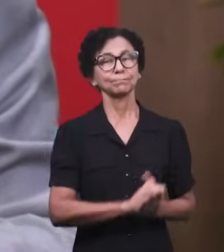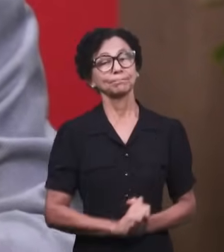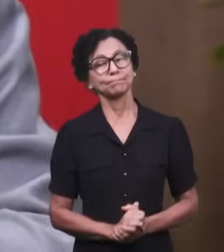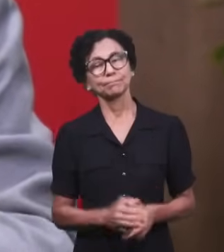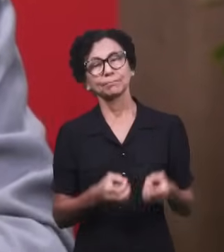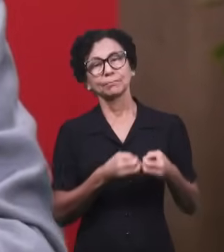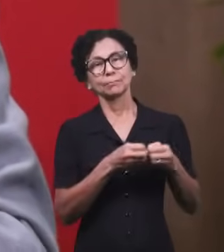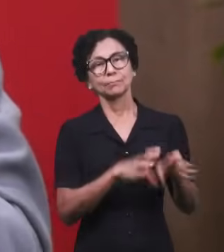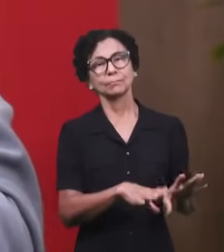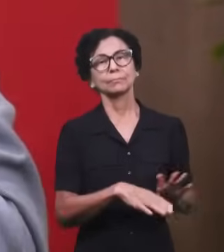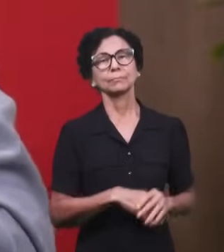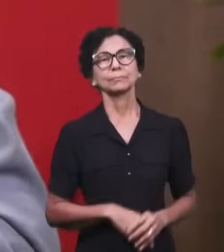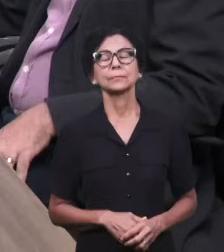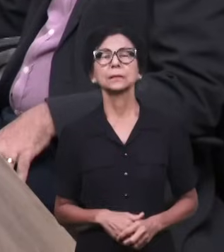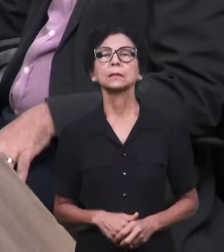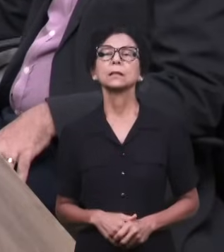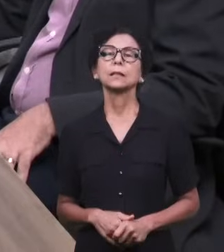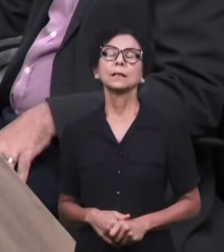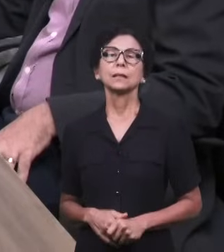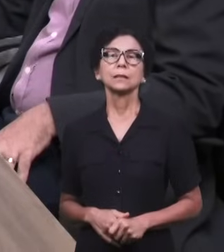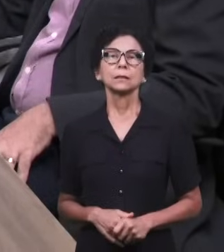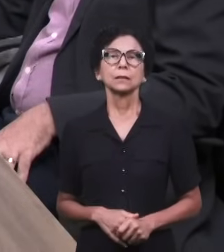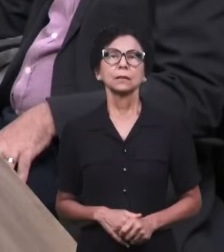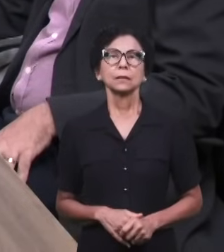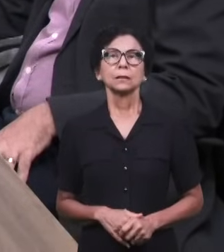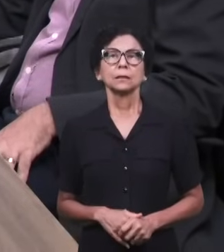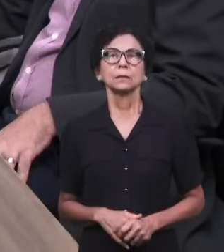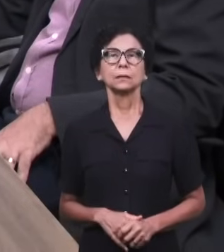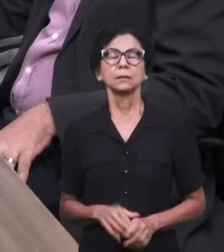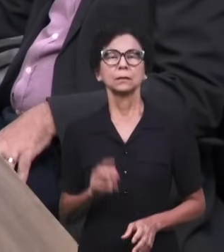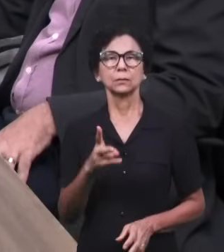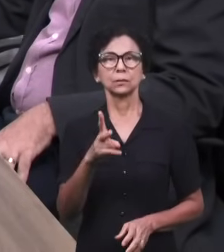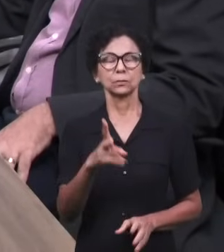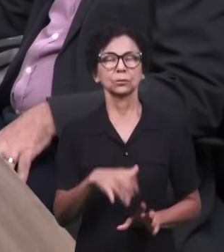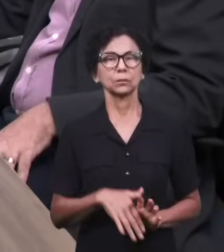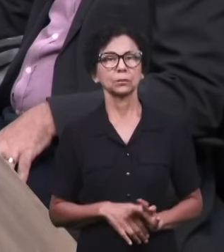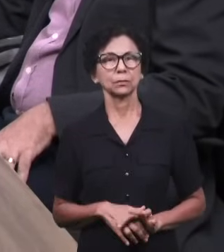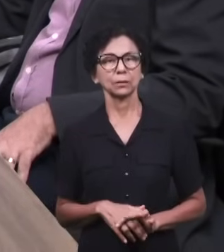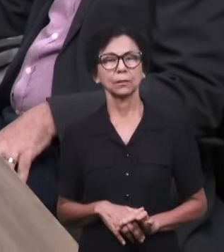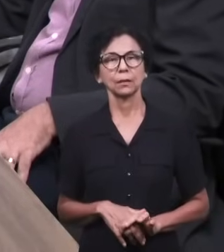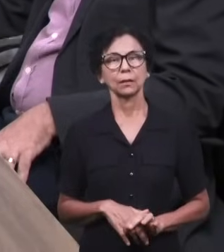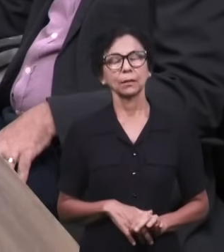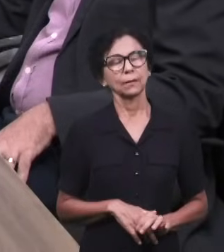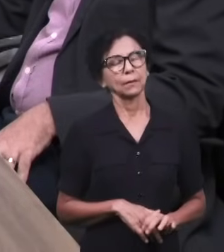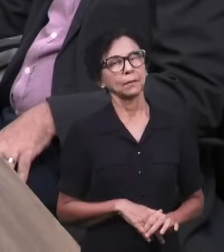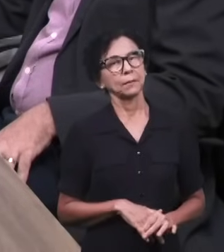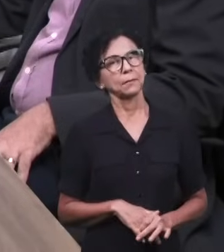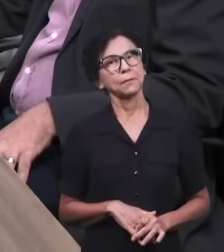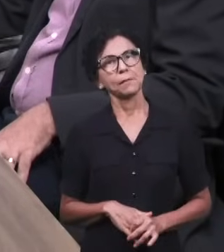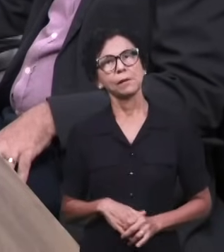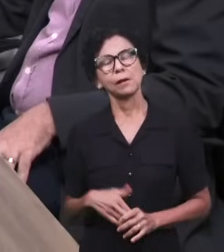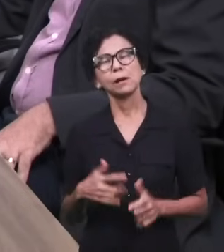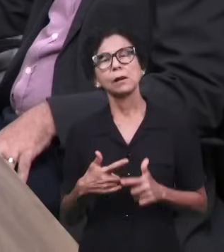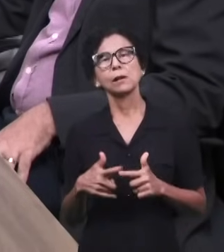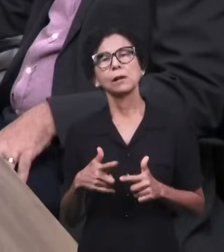prejuízo que isso traz, né? Eu queria que vocês continuassem comentando. Houve, então, essa questão